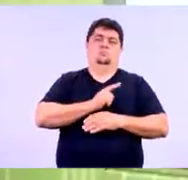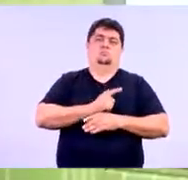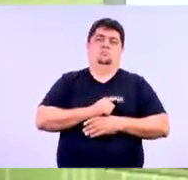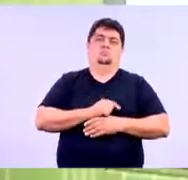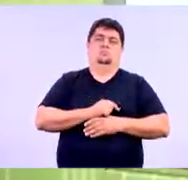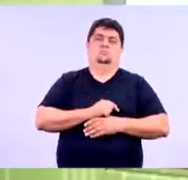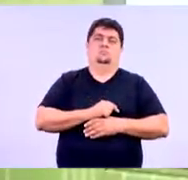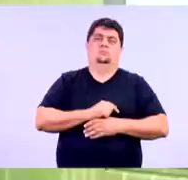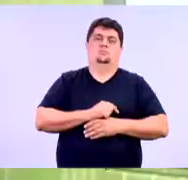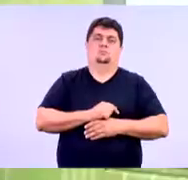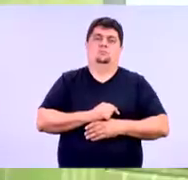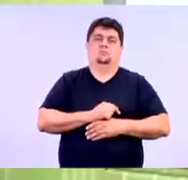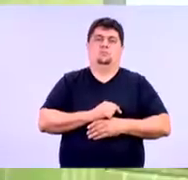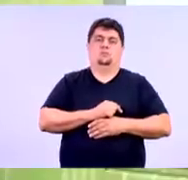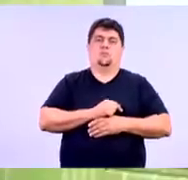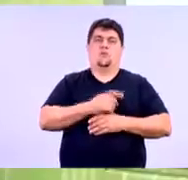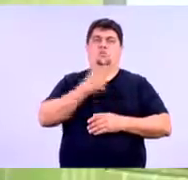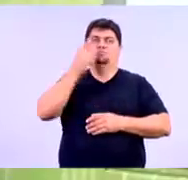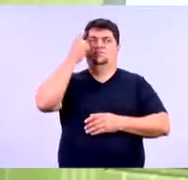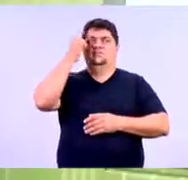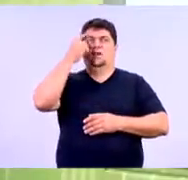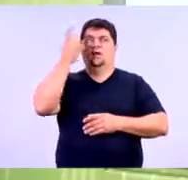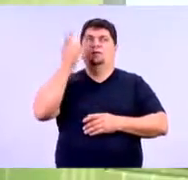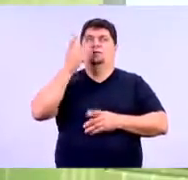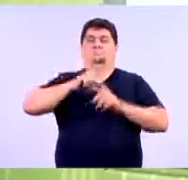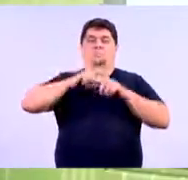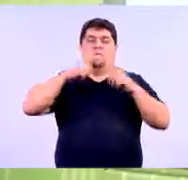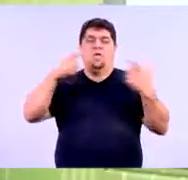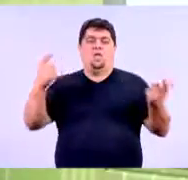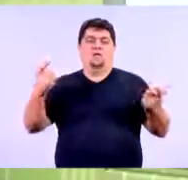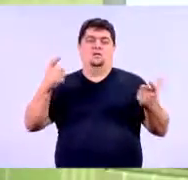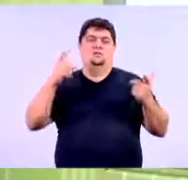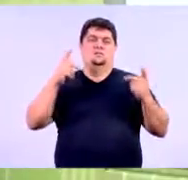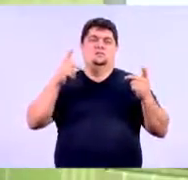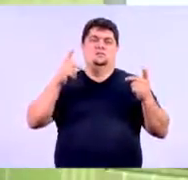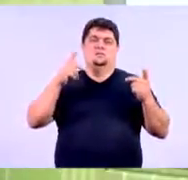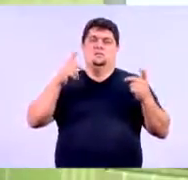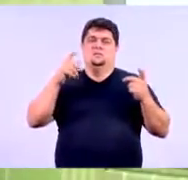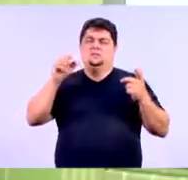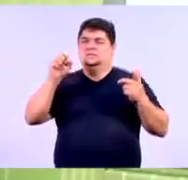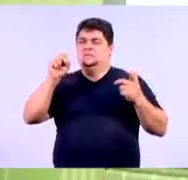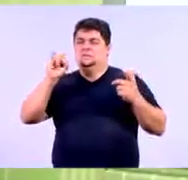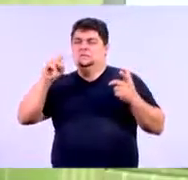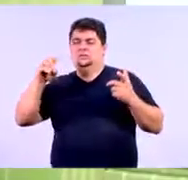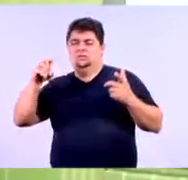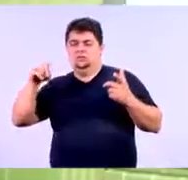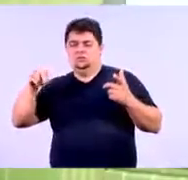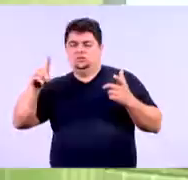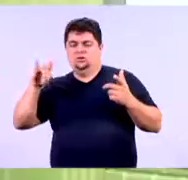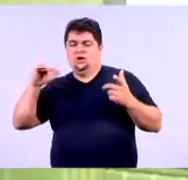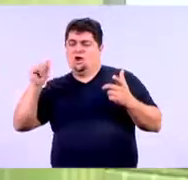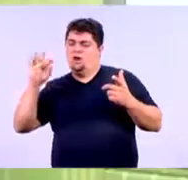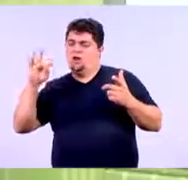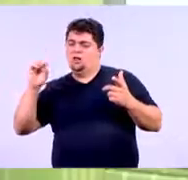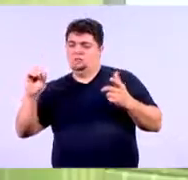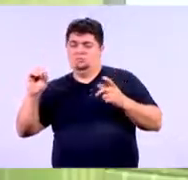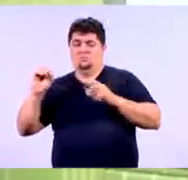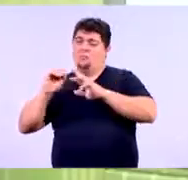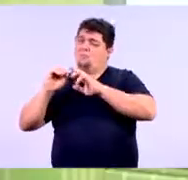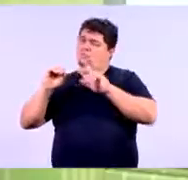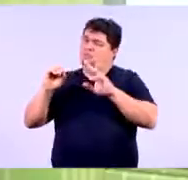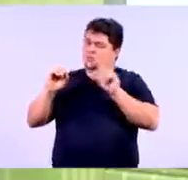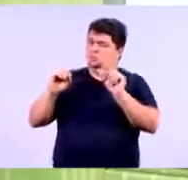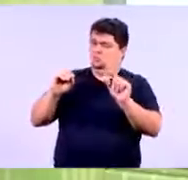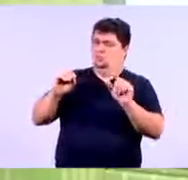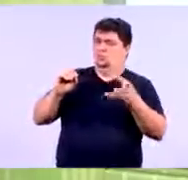Vamos considerar de forma ampla, uma contribuição sindical, mas não é vinculada exatamente a isso. Já o empréstimo